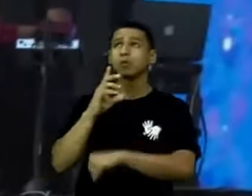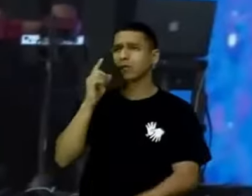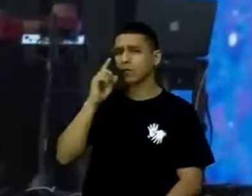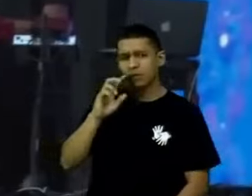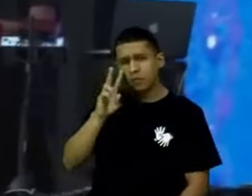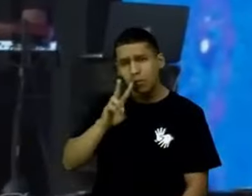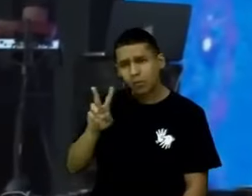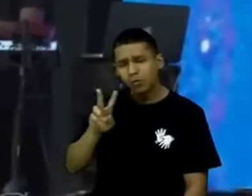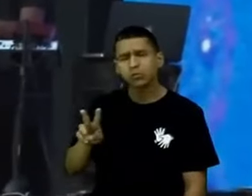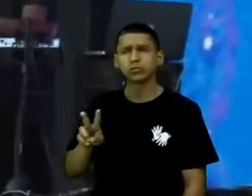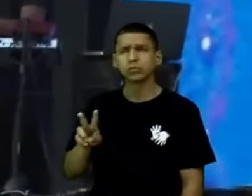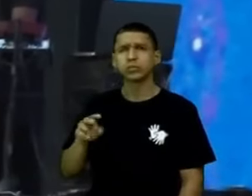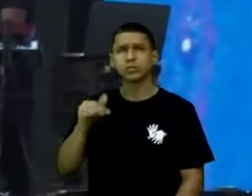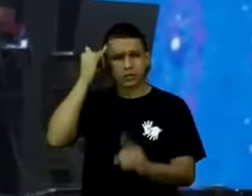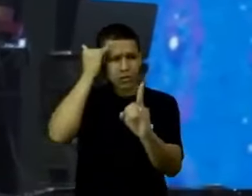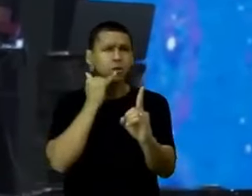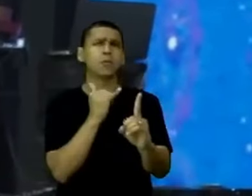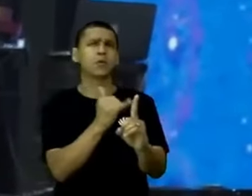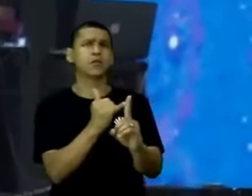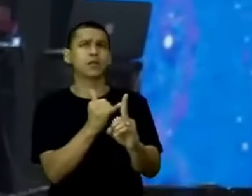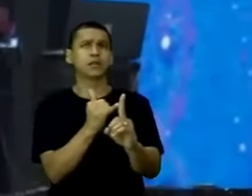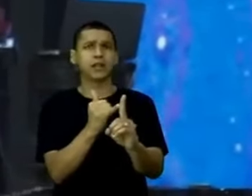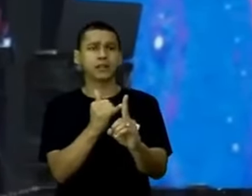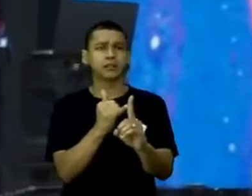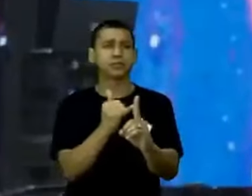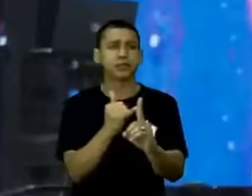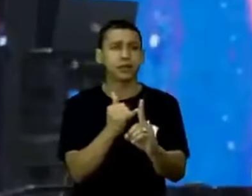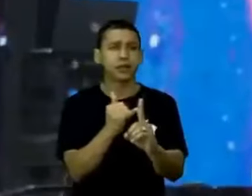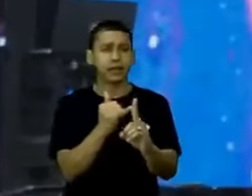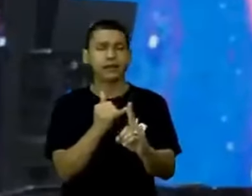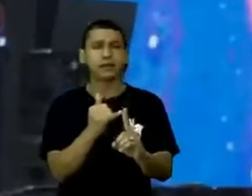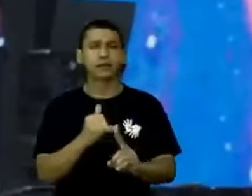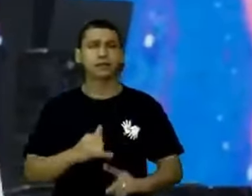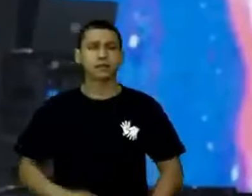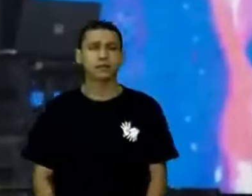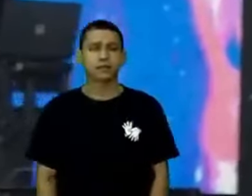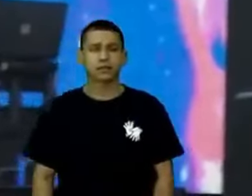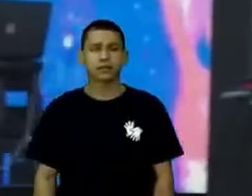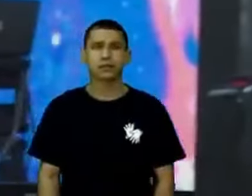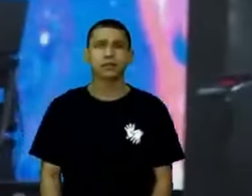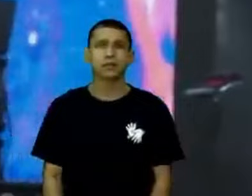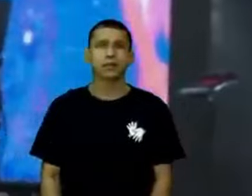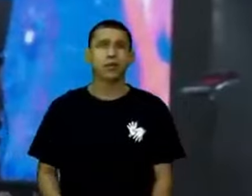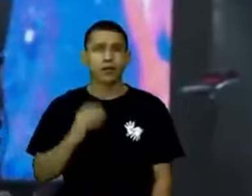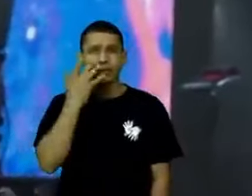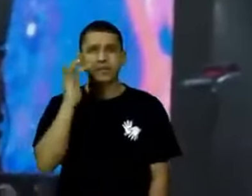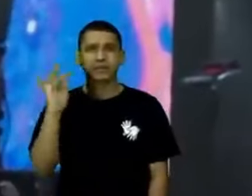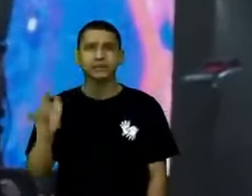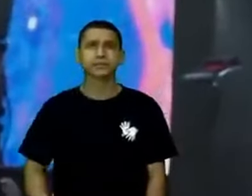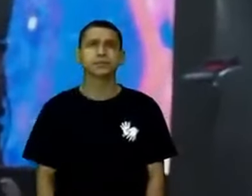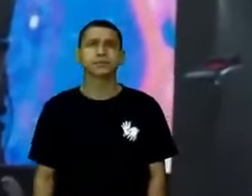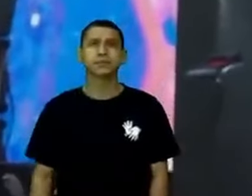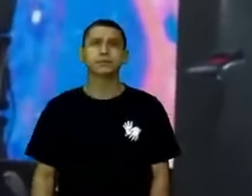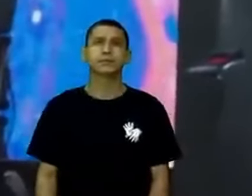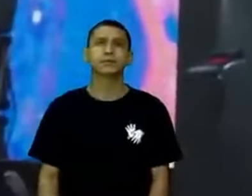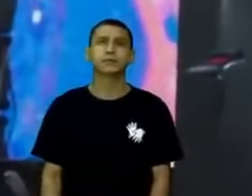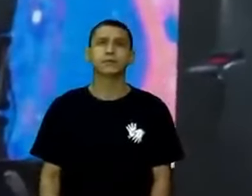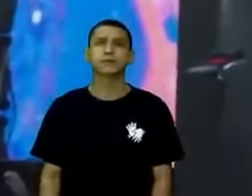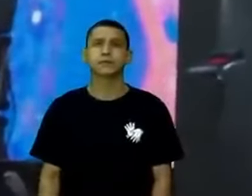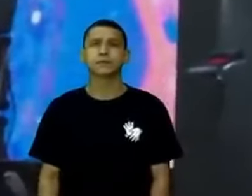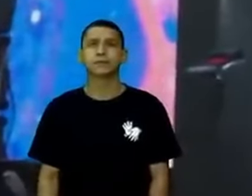gente achando que profetas se vendem por ouro e prata. Que um profeta recebeu, dinheiro nenhum na terra compra.